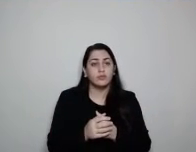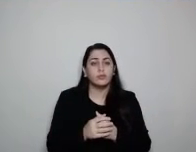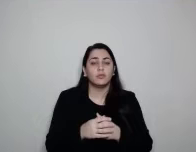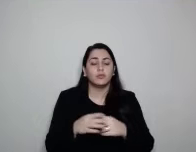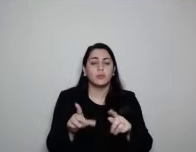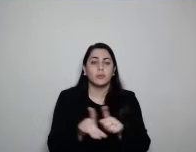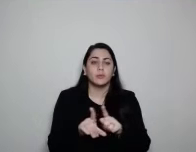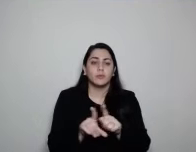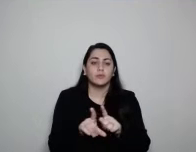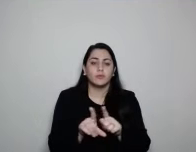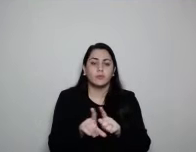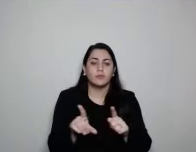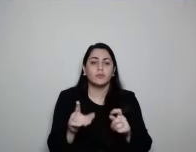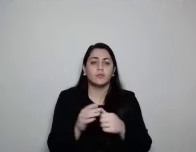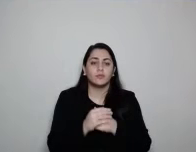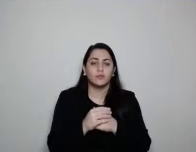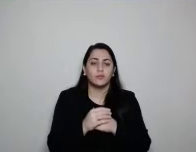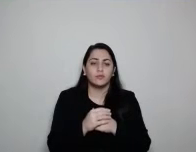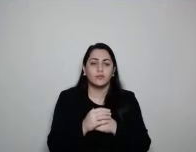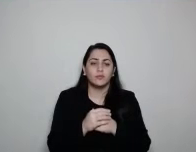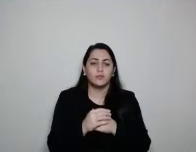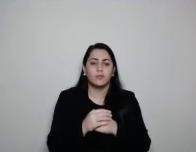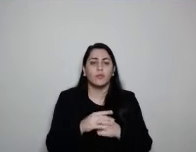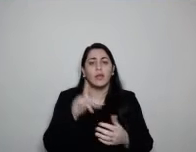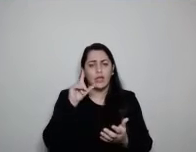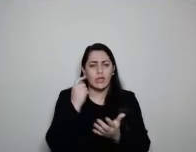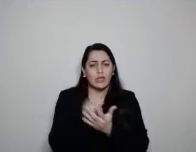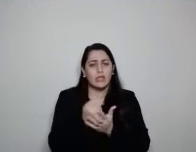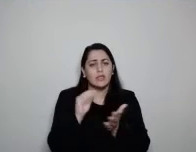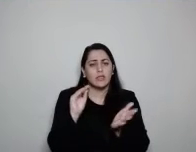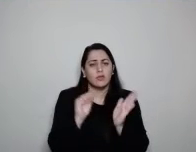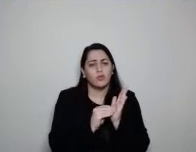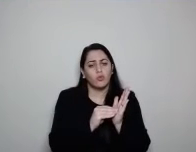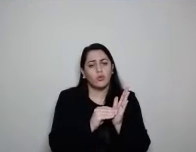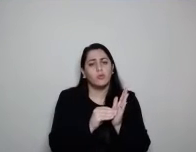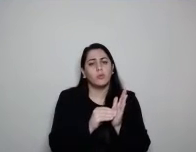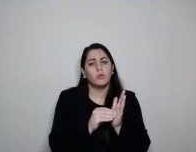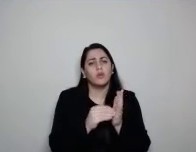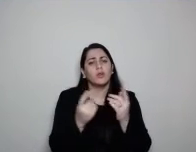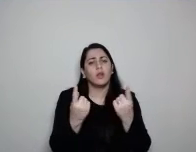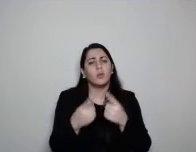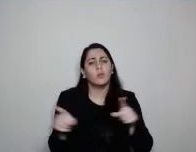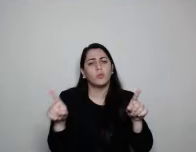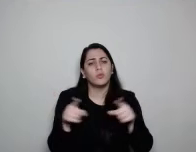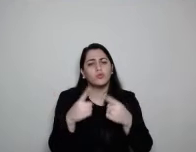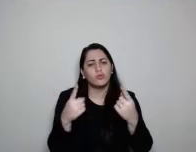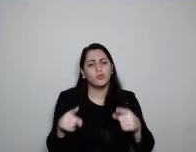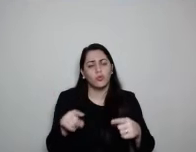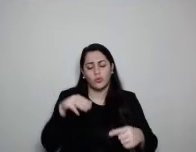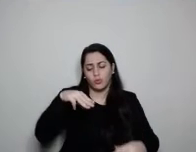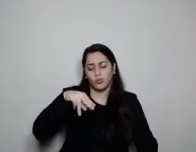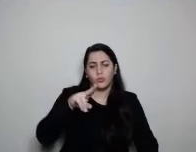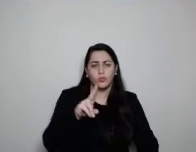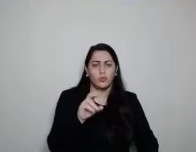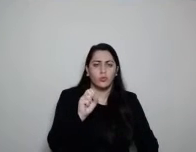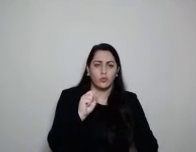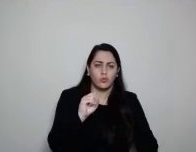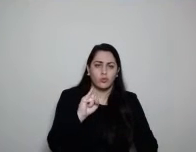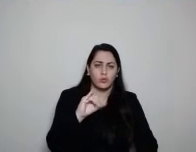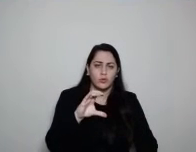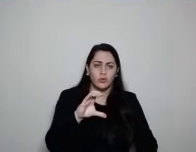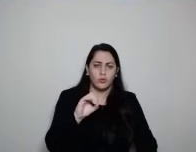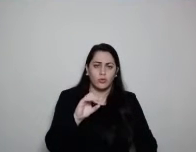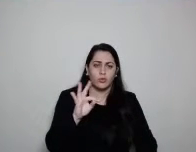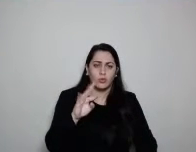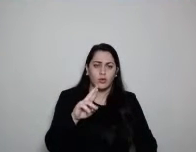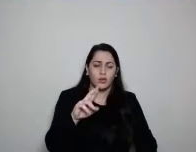a sentença também determina a musicoterapias. Está na determinação, não está